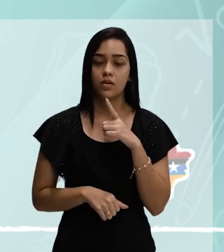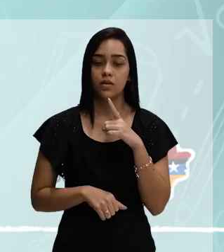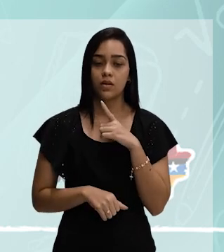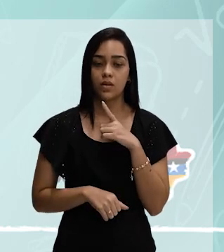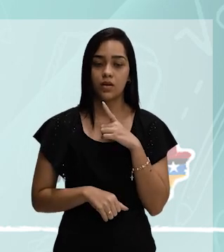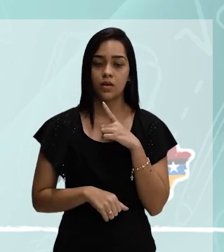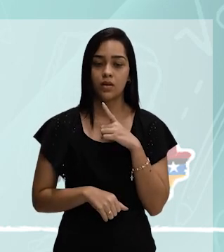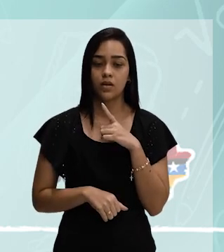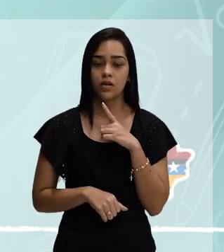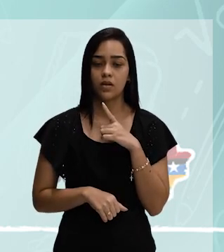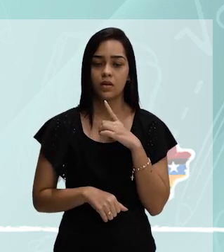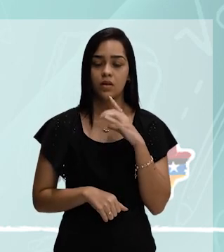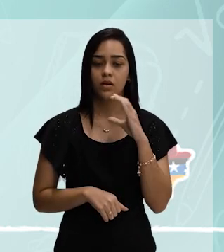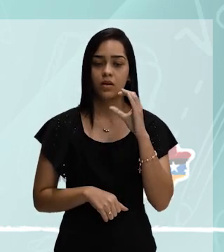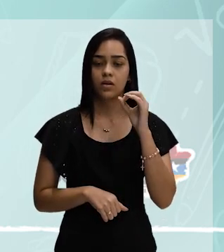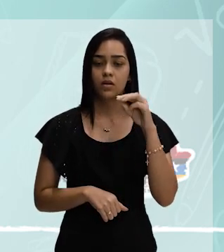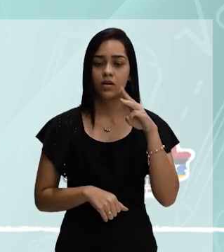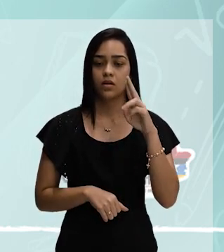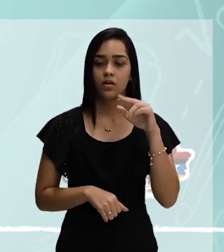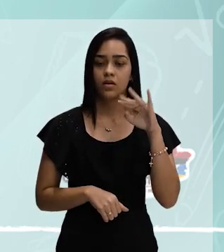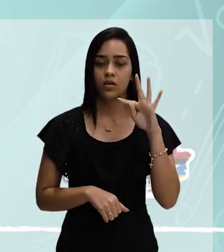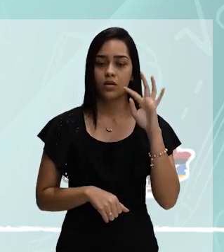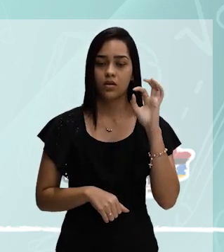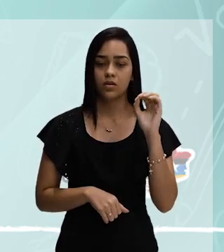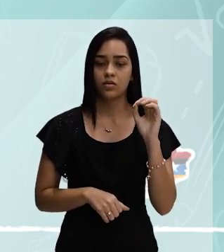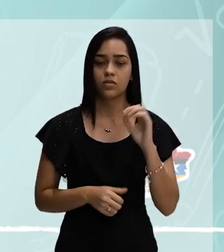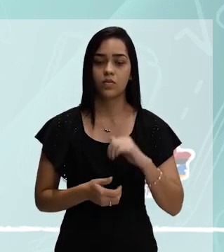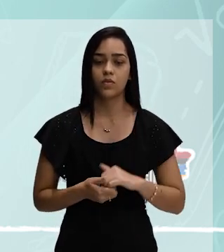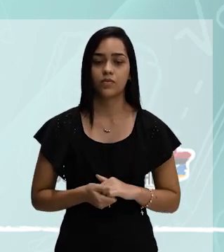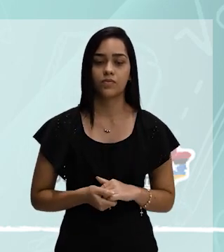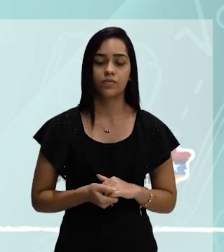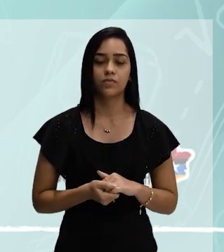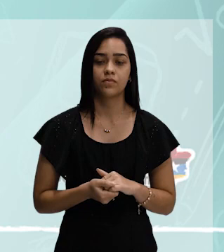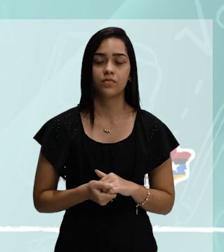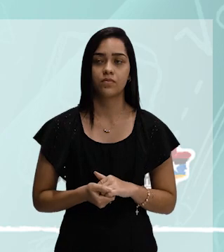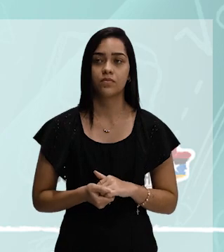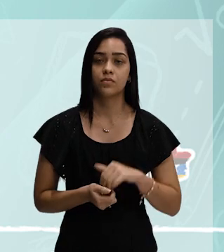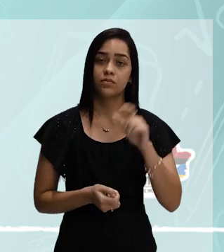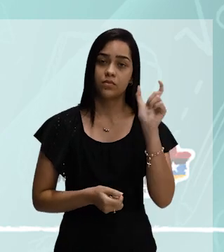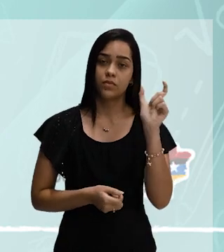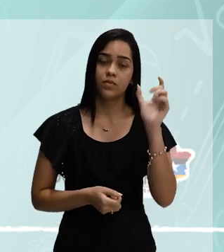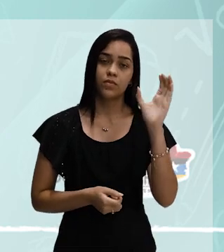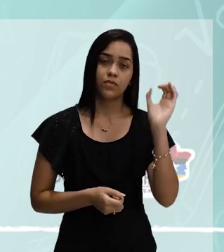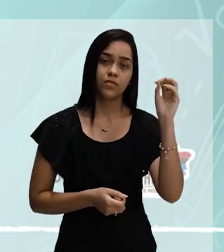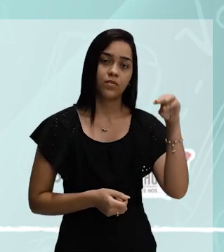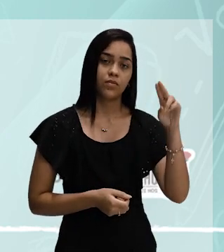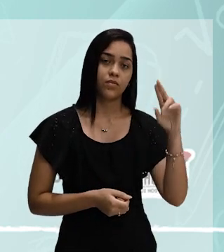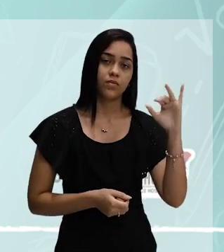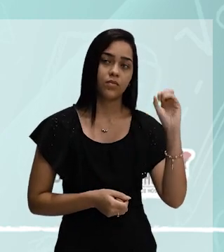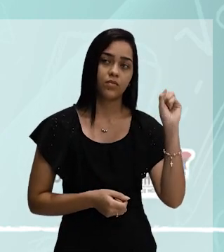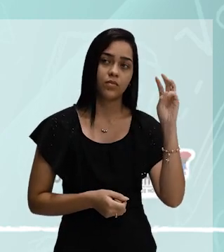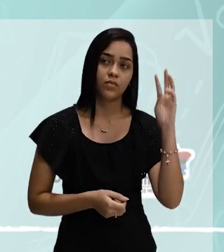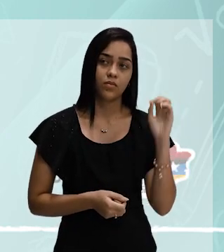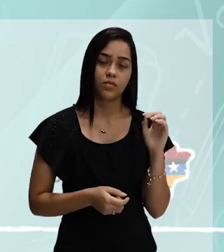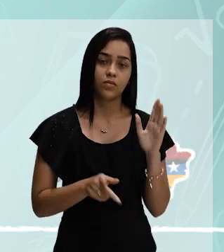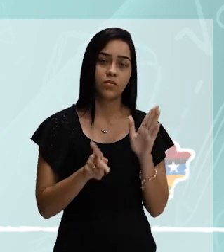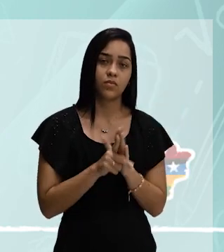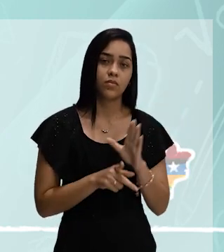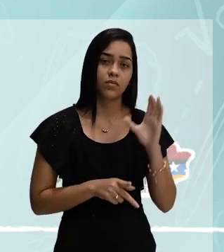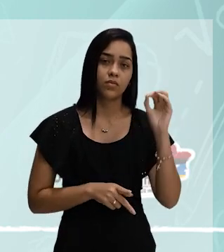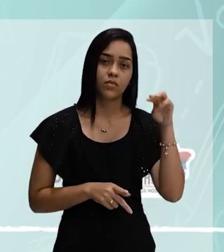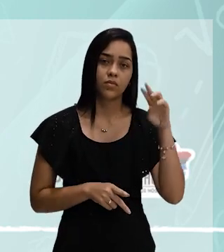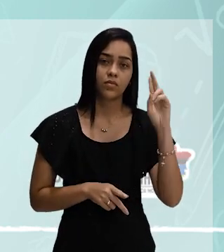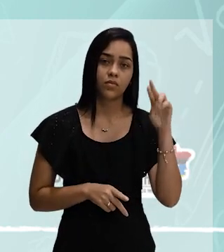e conduzir um processo de transformação que levaria ao comunismo, né? A palavra comunismo vai derivar do comum,